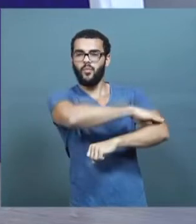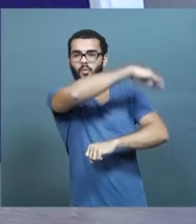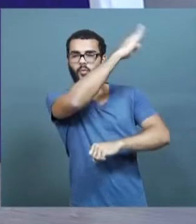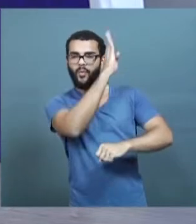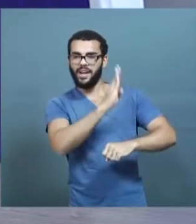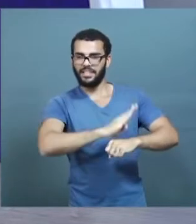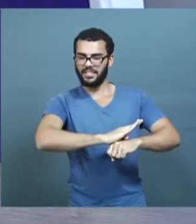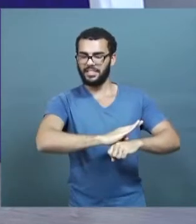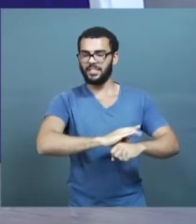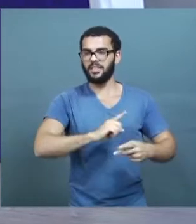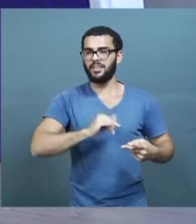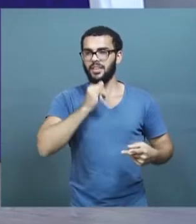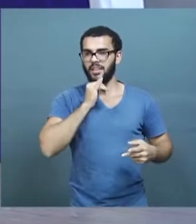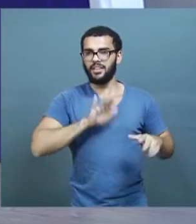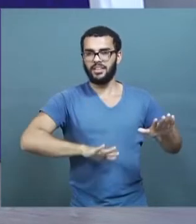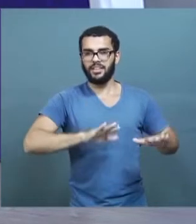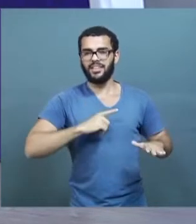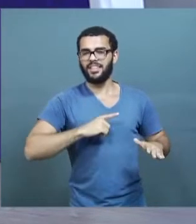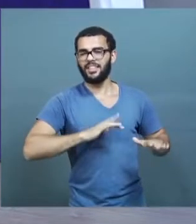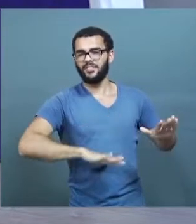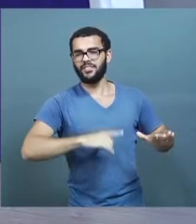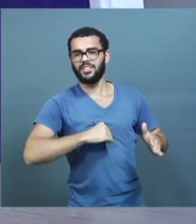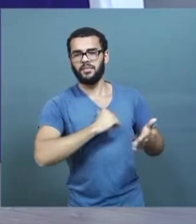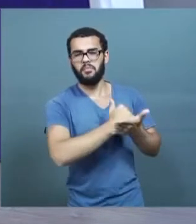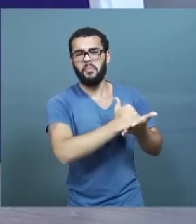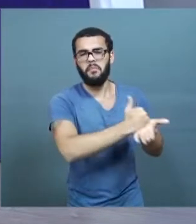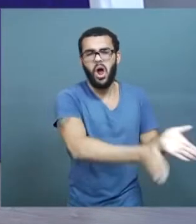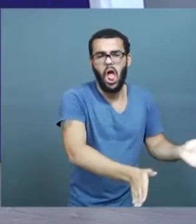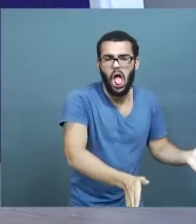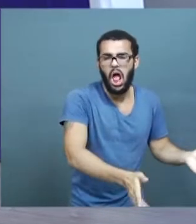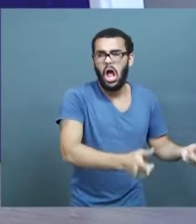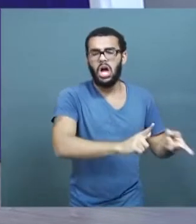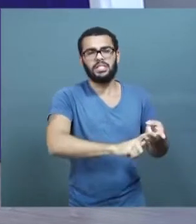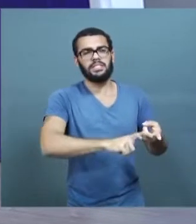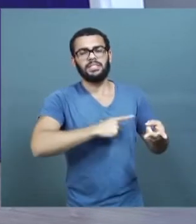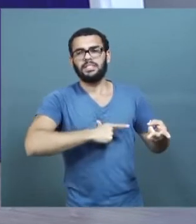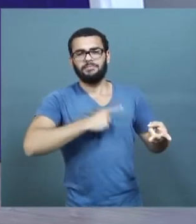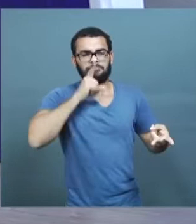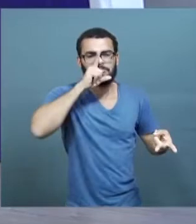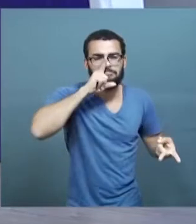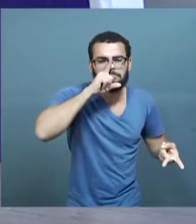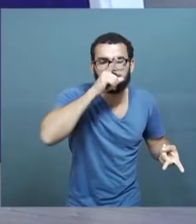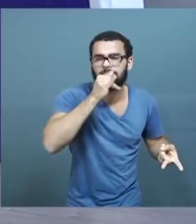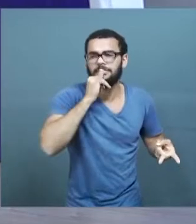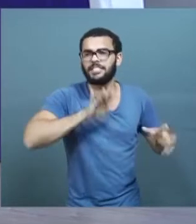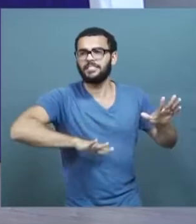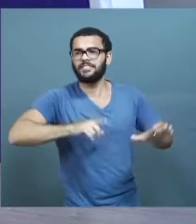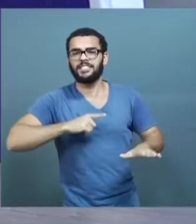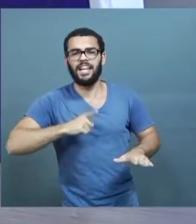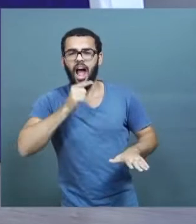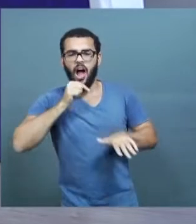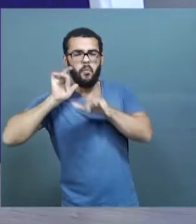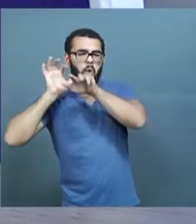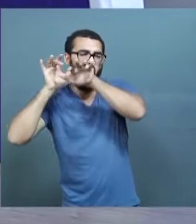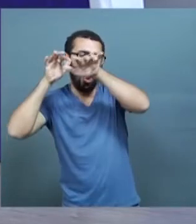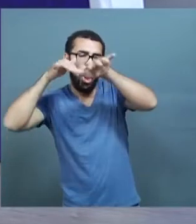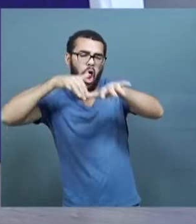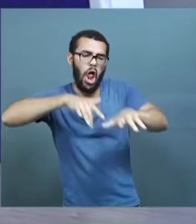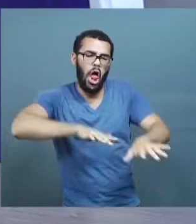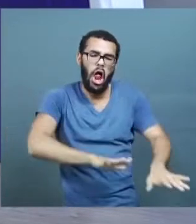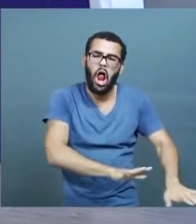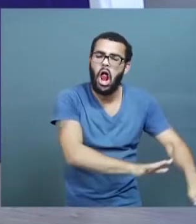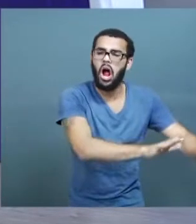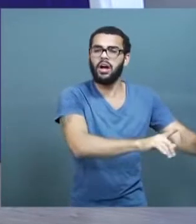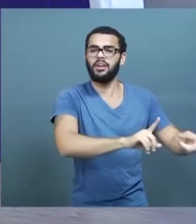não só quando há uma tragédia, né, grande, como enchentes e no caso, né,